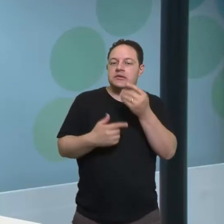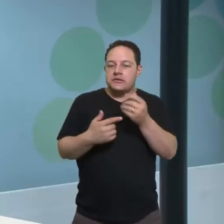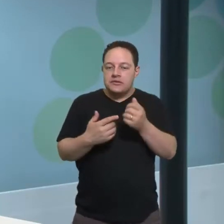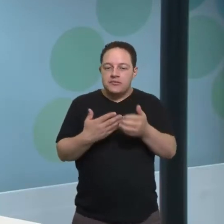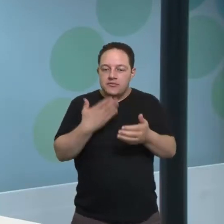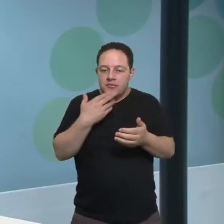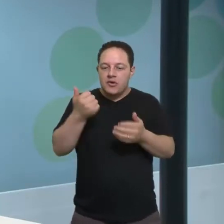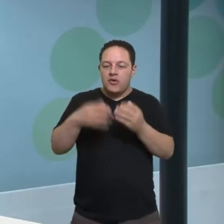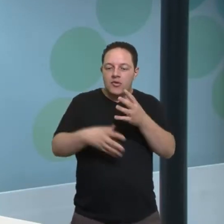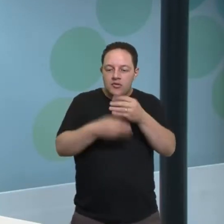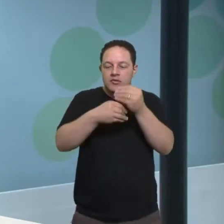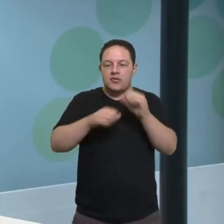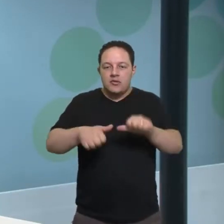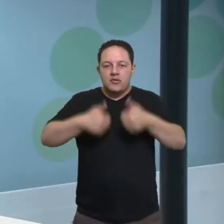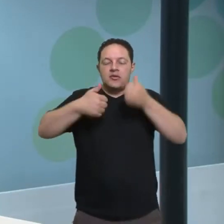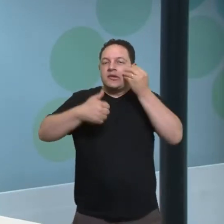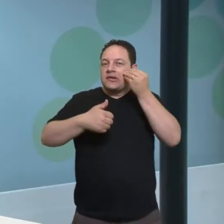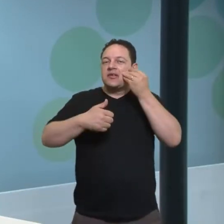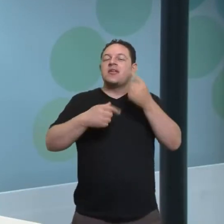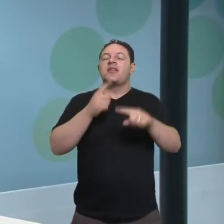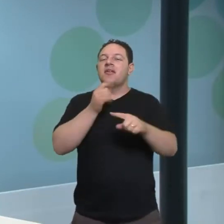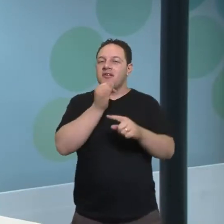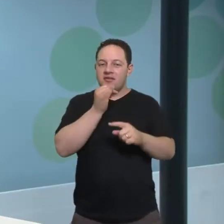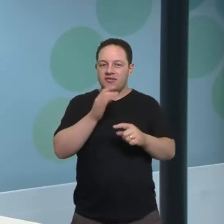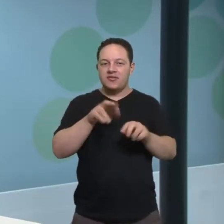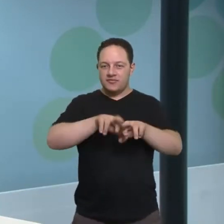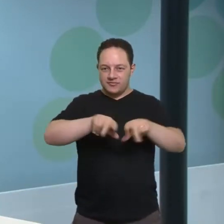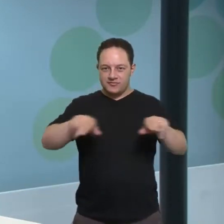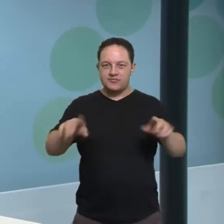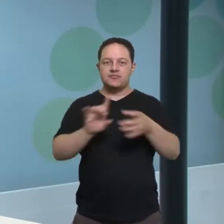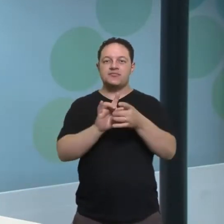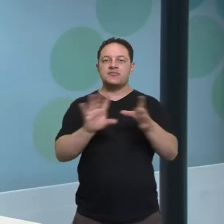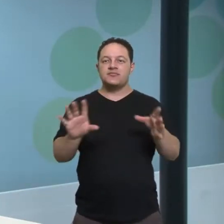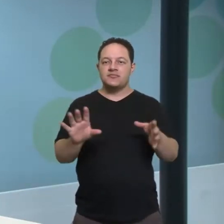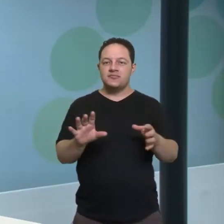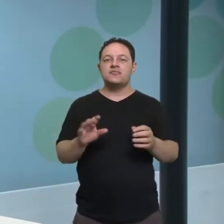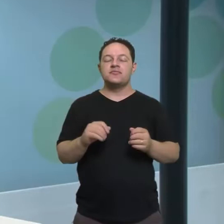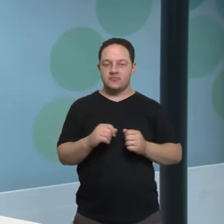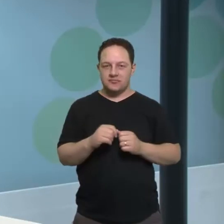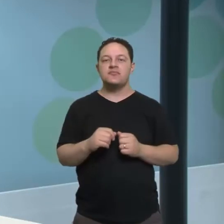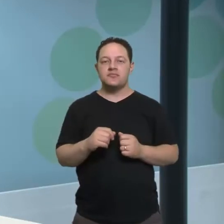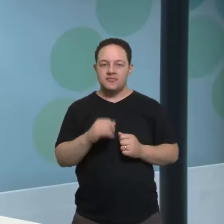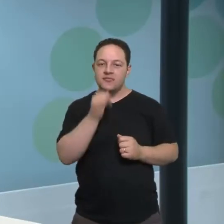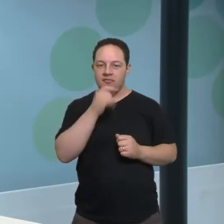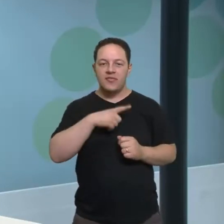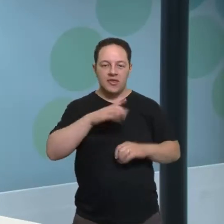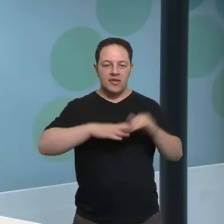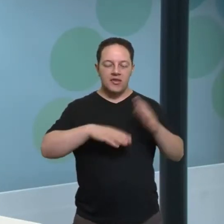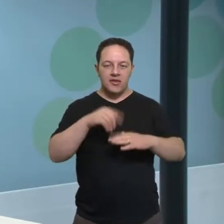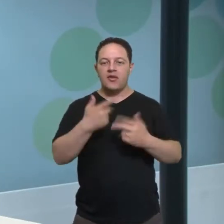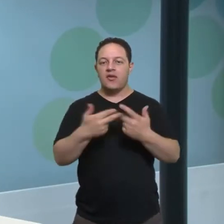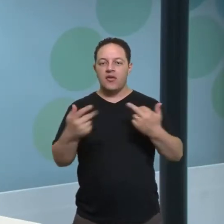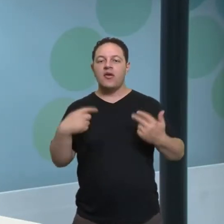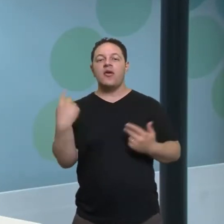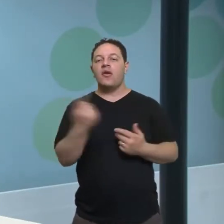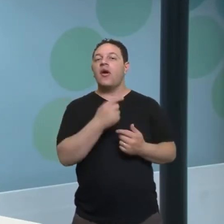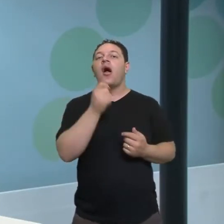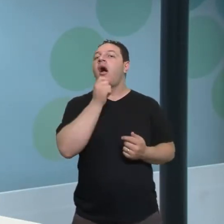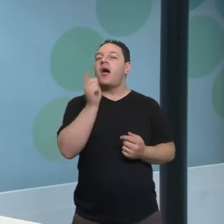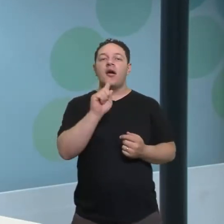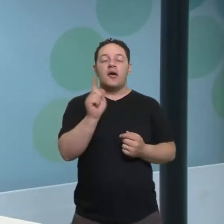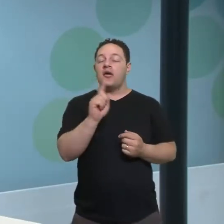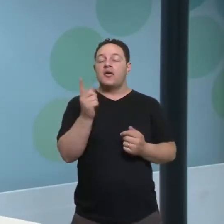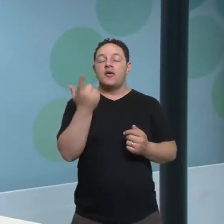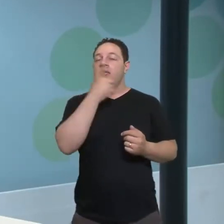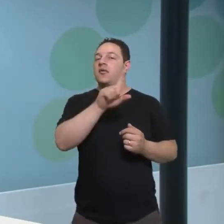observa o quadro de habilidades que foi disponibilizado relacionado o as habilidades essenciais tem habilidades que ainda não foram